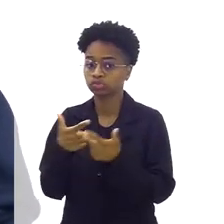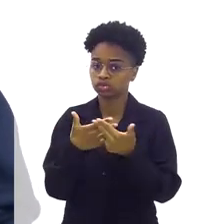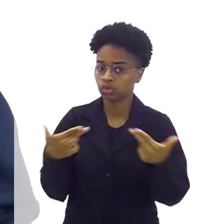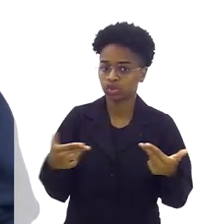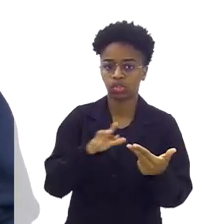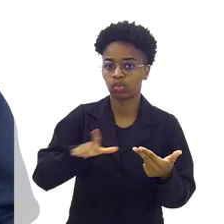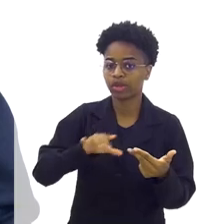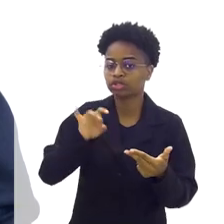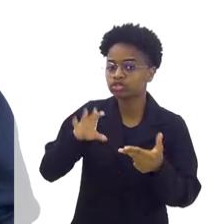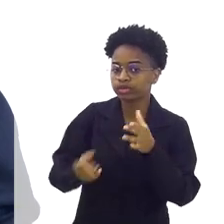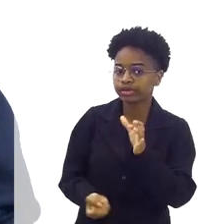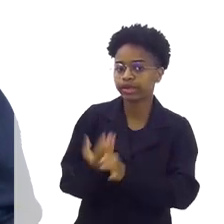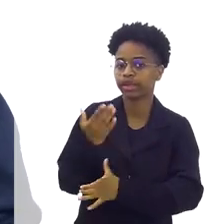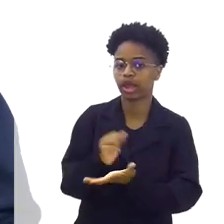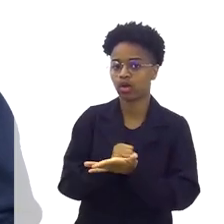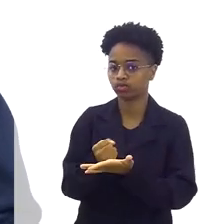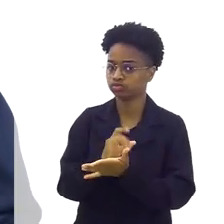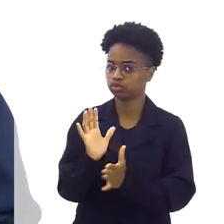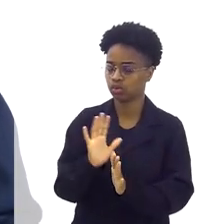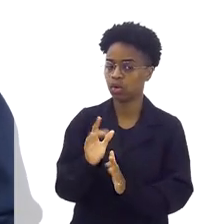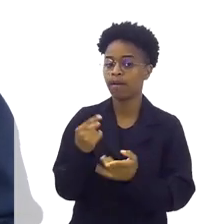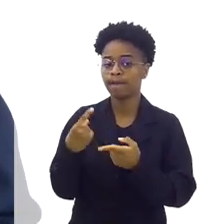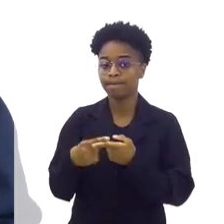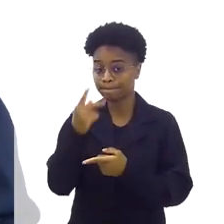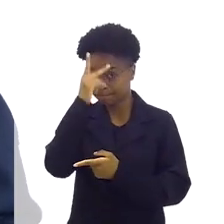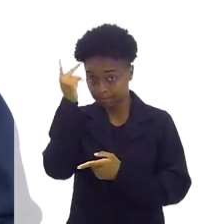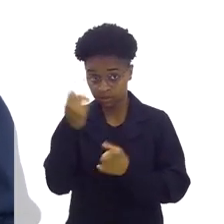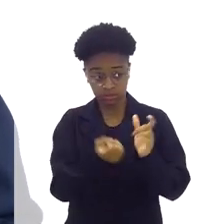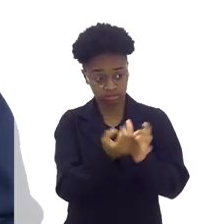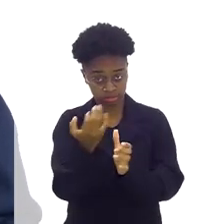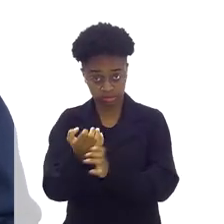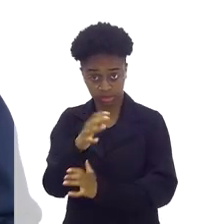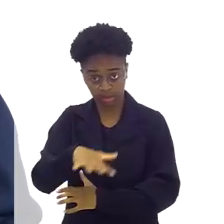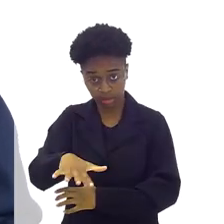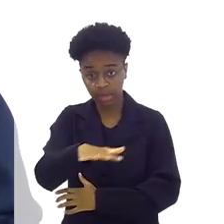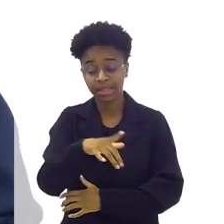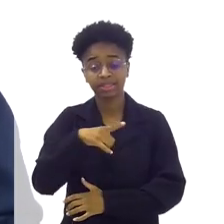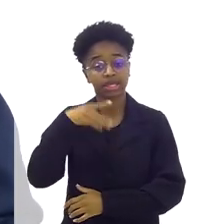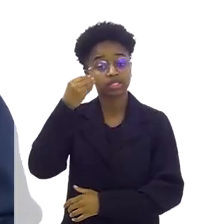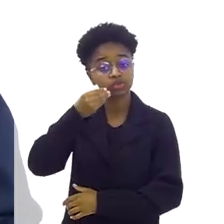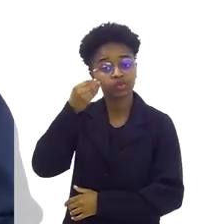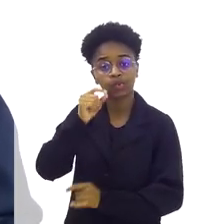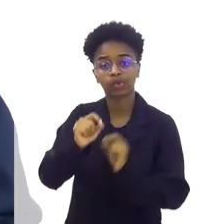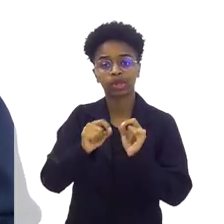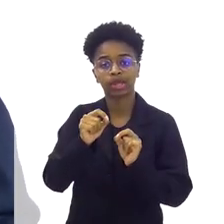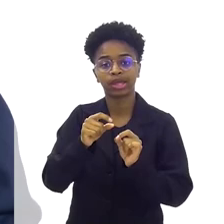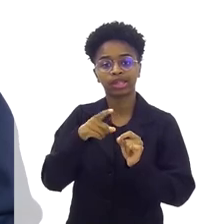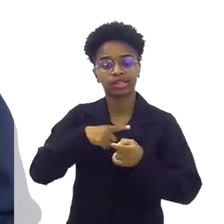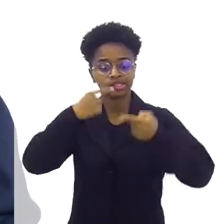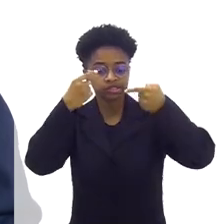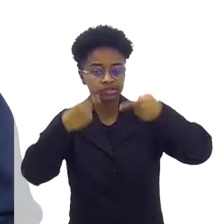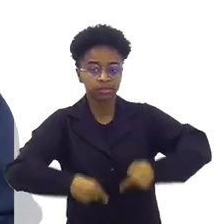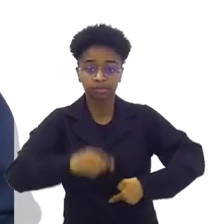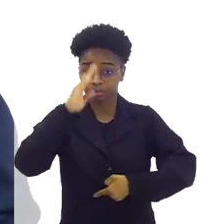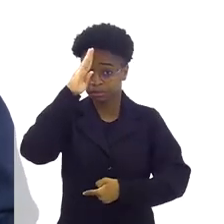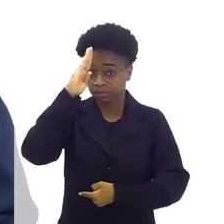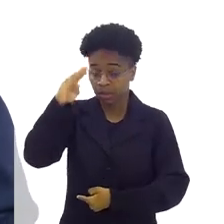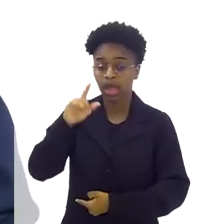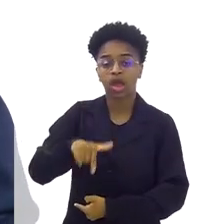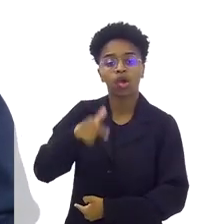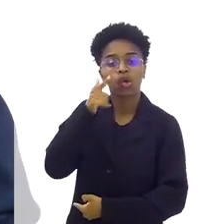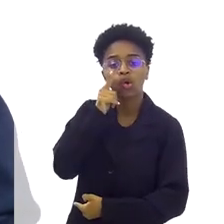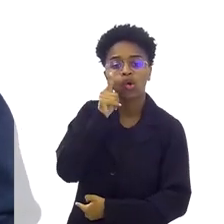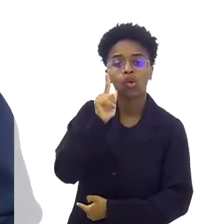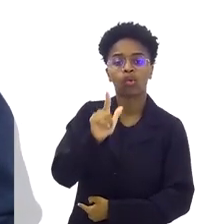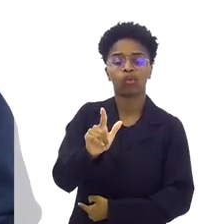só a dinâmica de desenvolver um jogo. Os desenvolvedores que forem desenvolver ali dentro, eles vão ter a experiência de, tá, mas o desafio maior